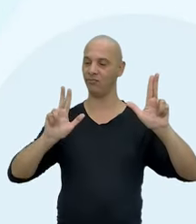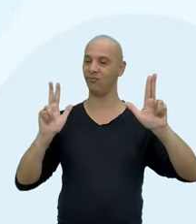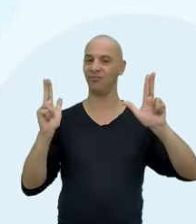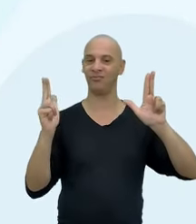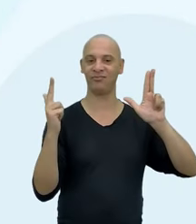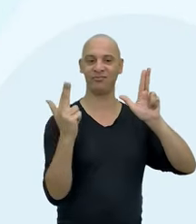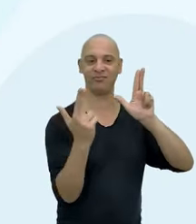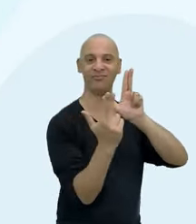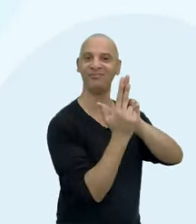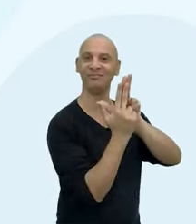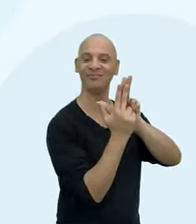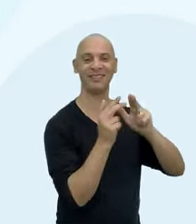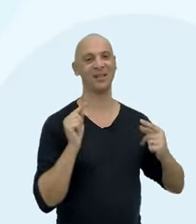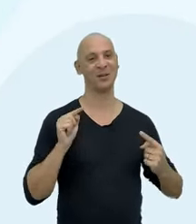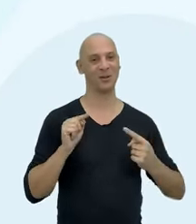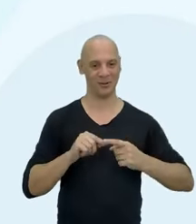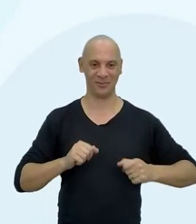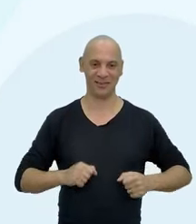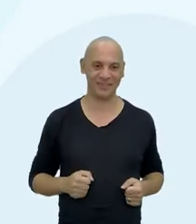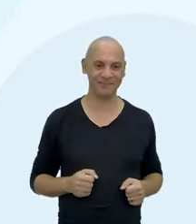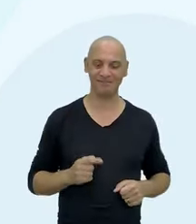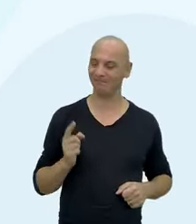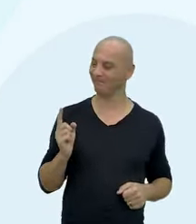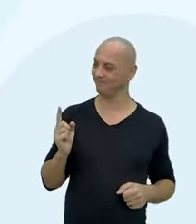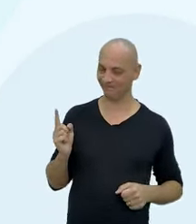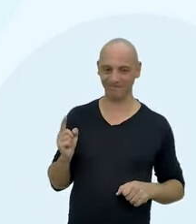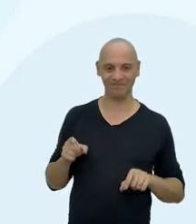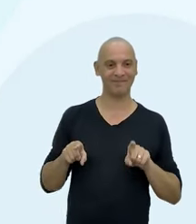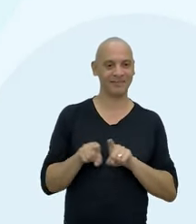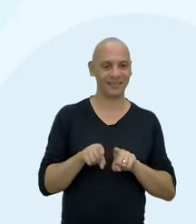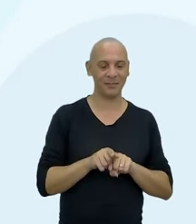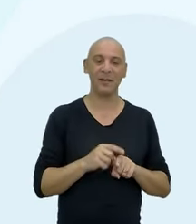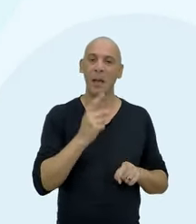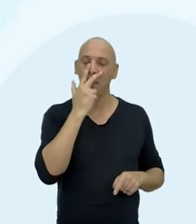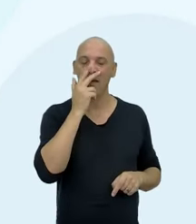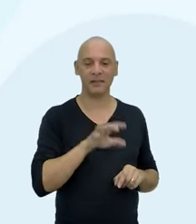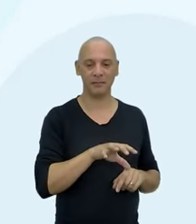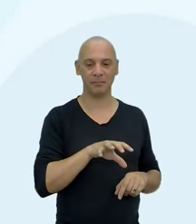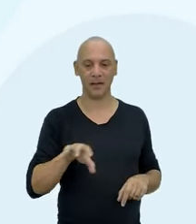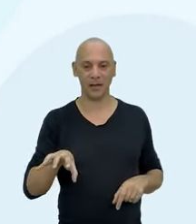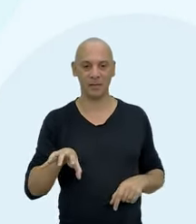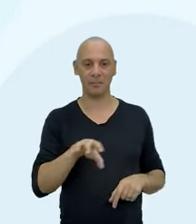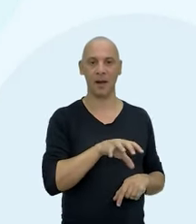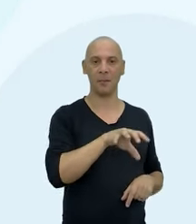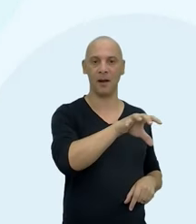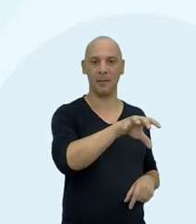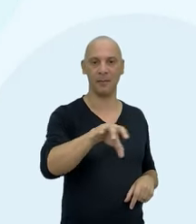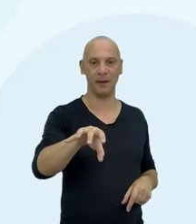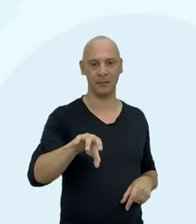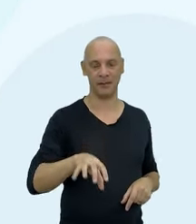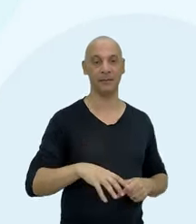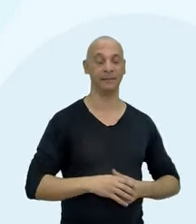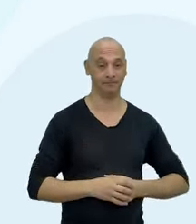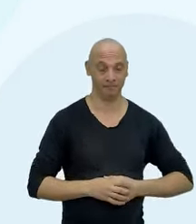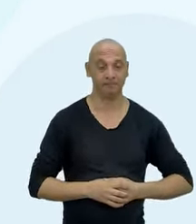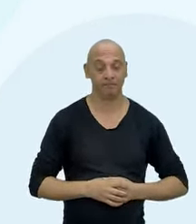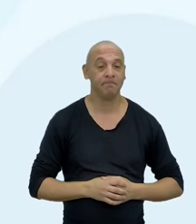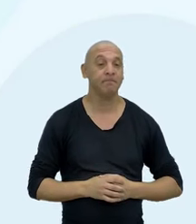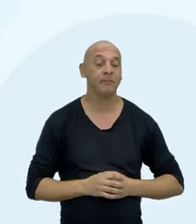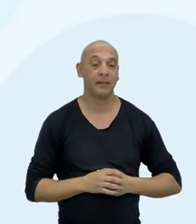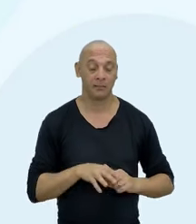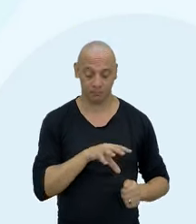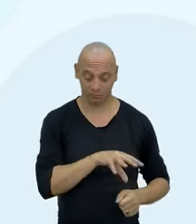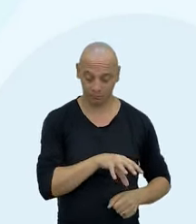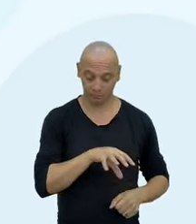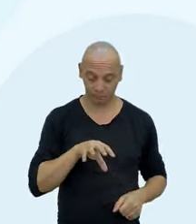figura EA simetria de translação então é a simetria do deslocar sem rotacionar nós